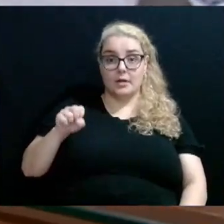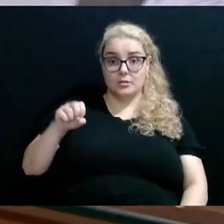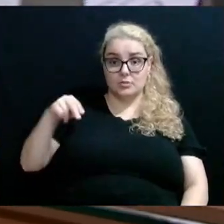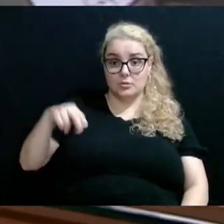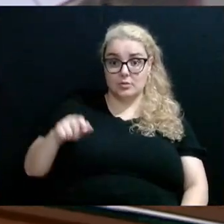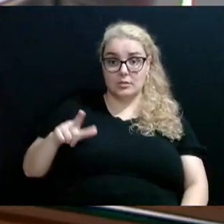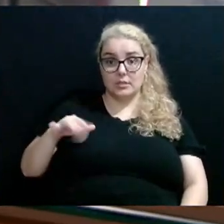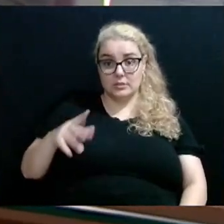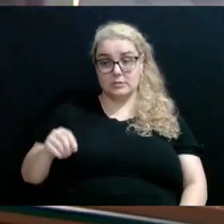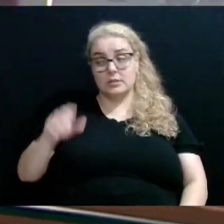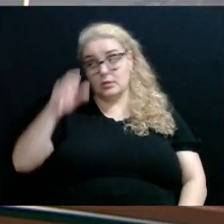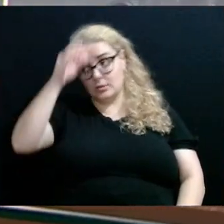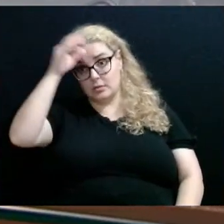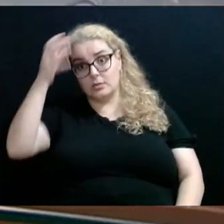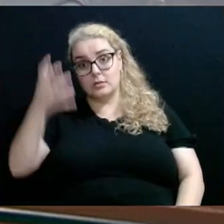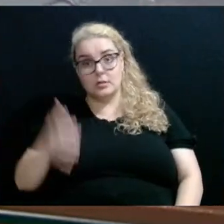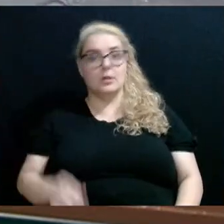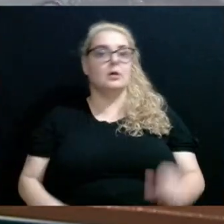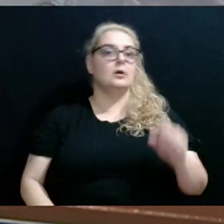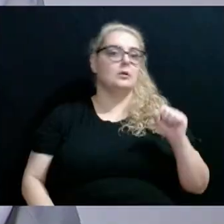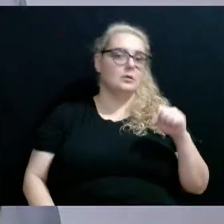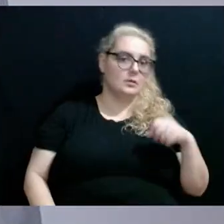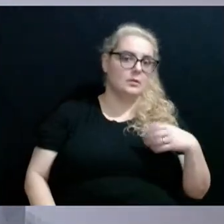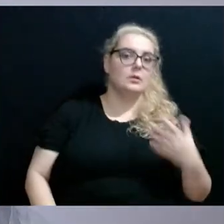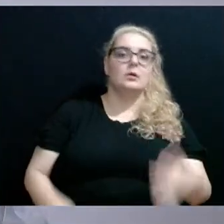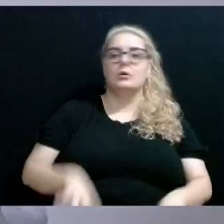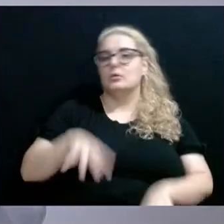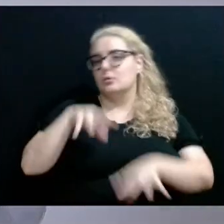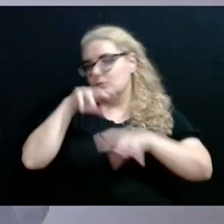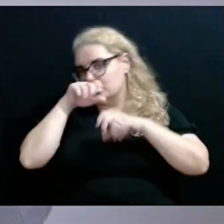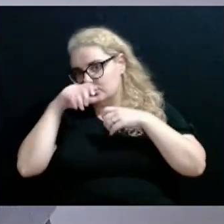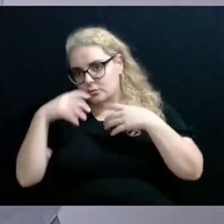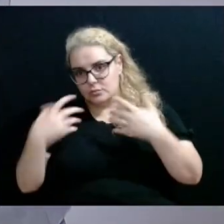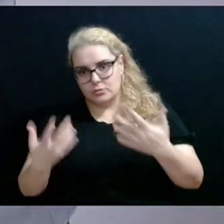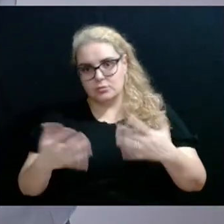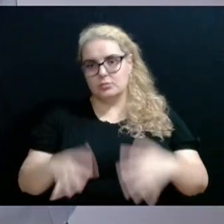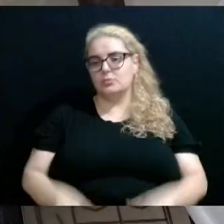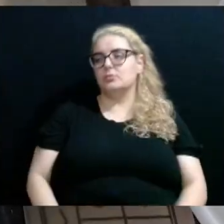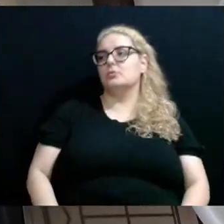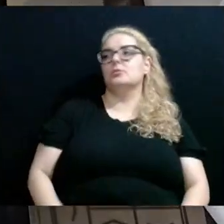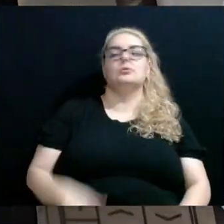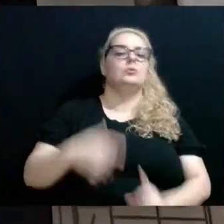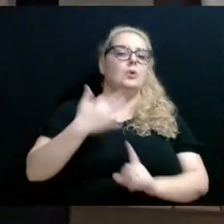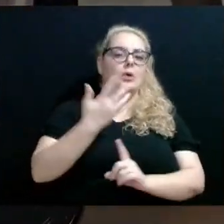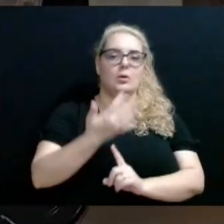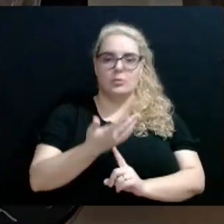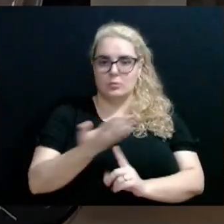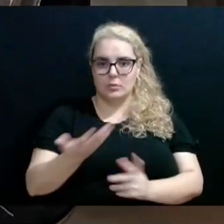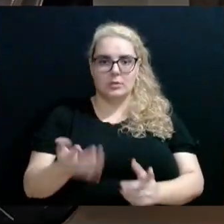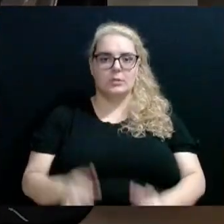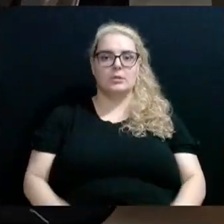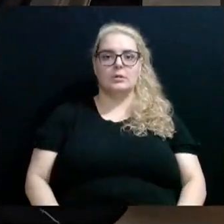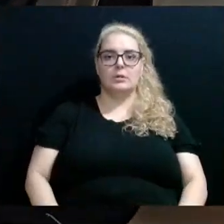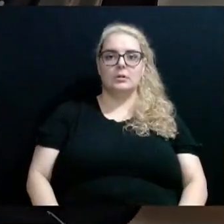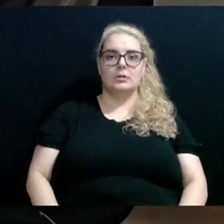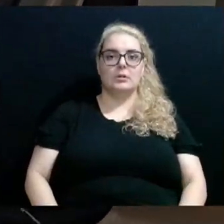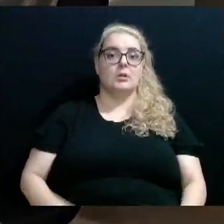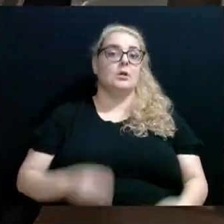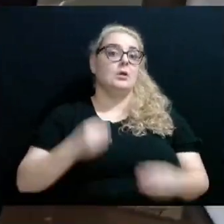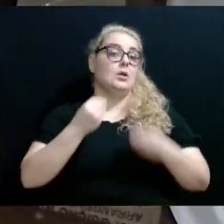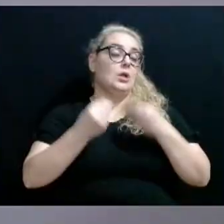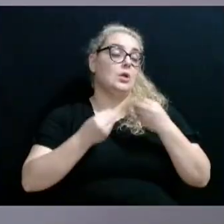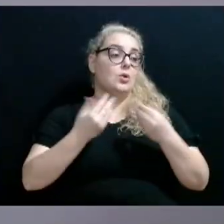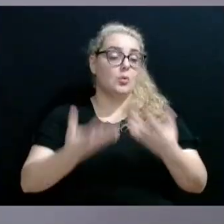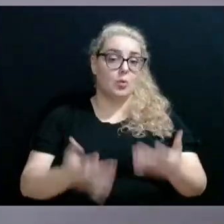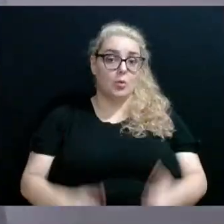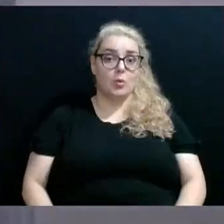quer. Tá. Desde o cheiro, né, da vela, enfim. E como foi também? Você